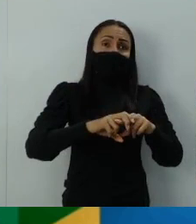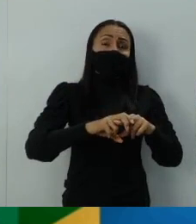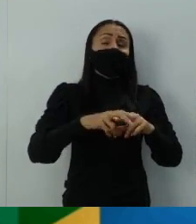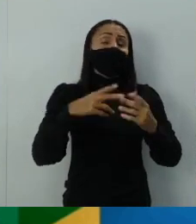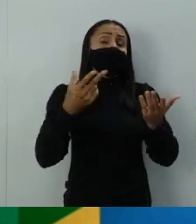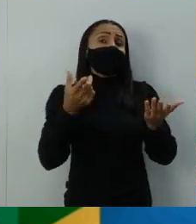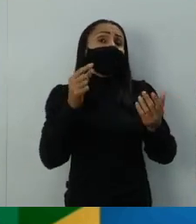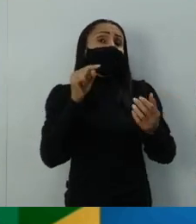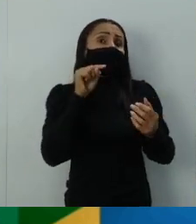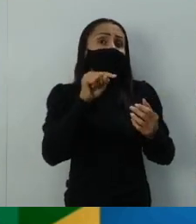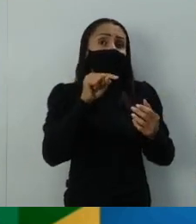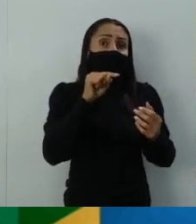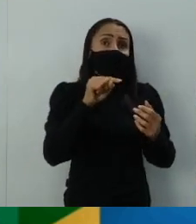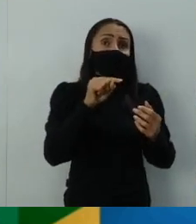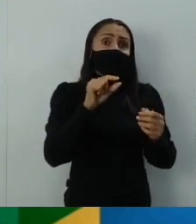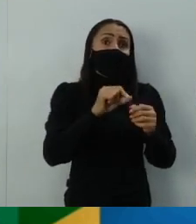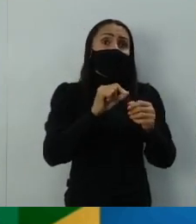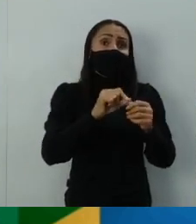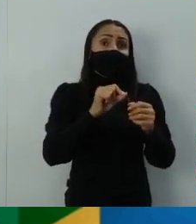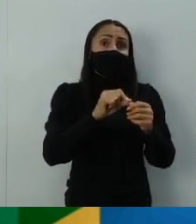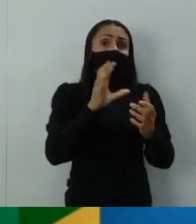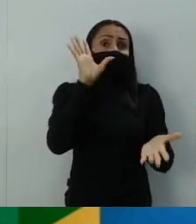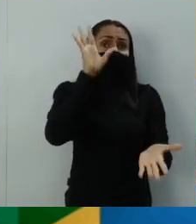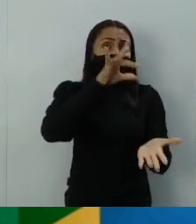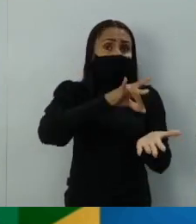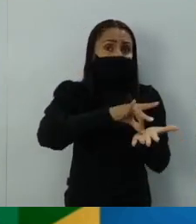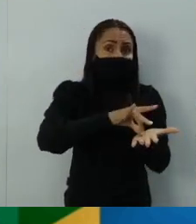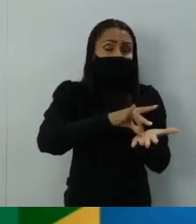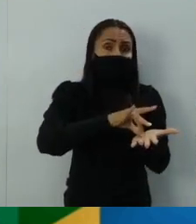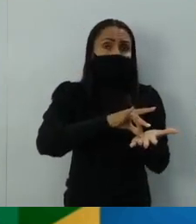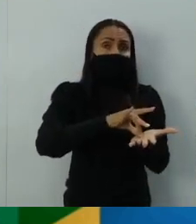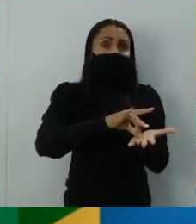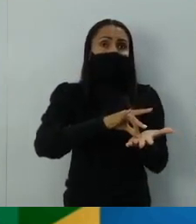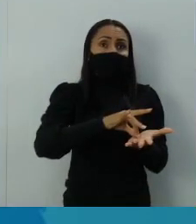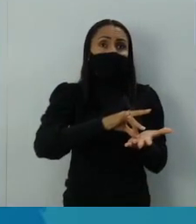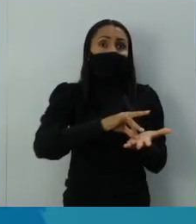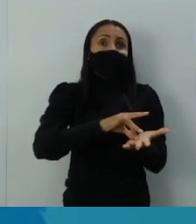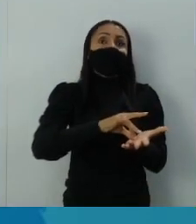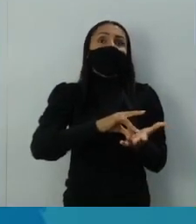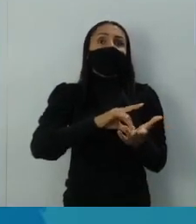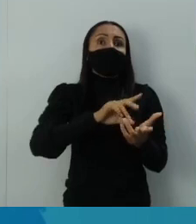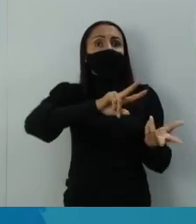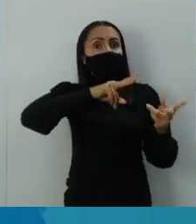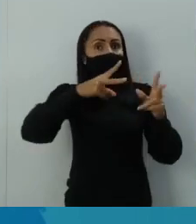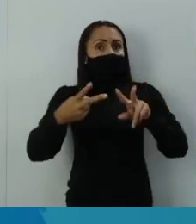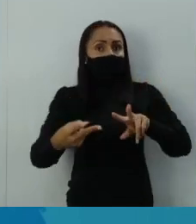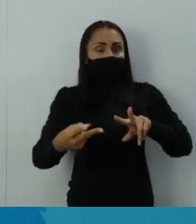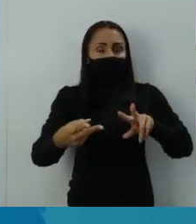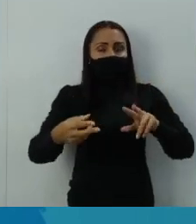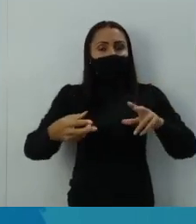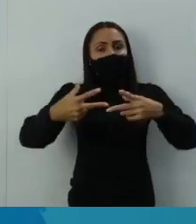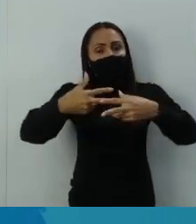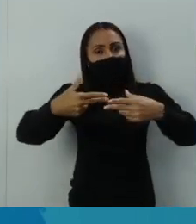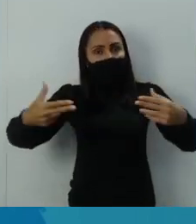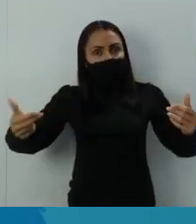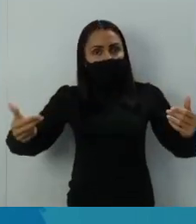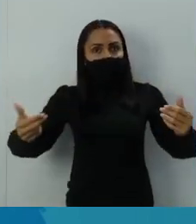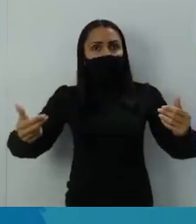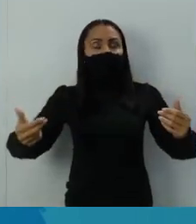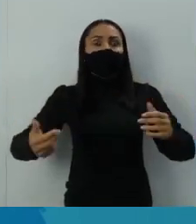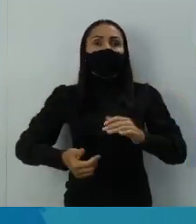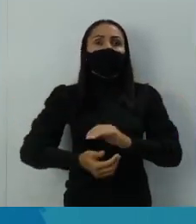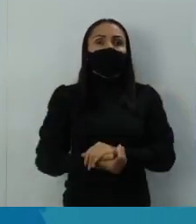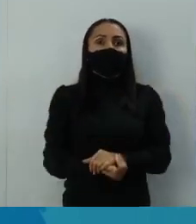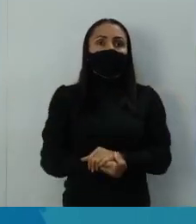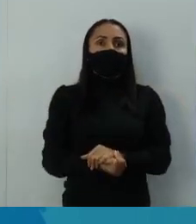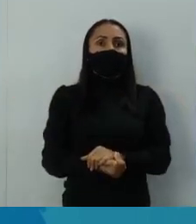ser a realidade é levado como um produto. Seria chamada ideologia da inversão. Outra característica,